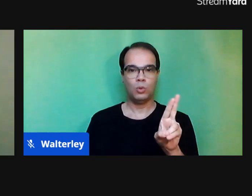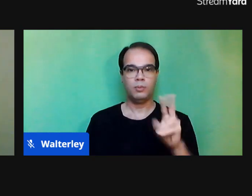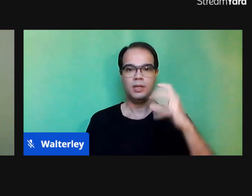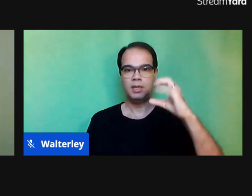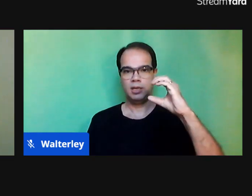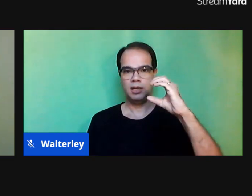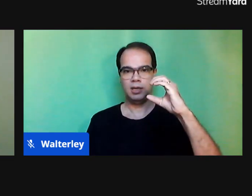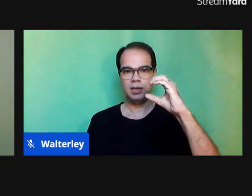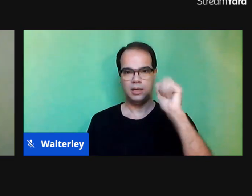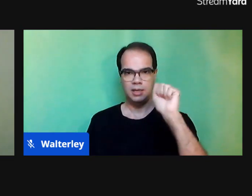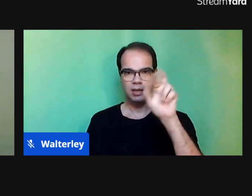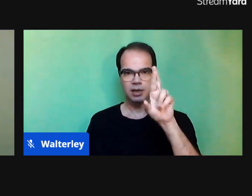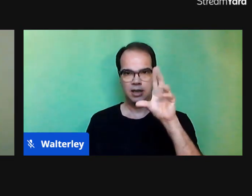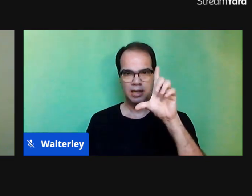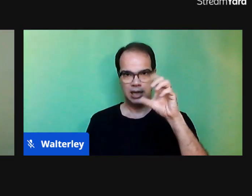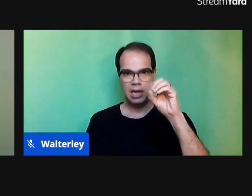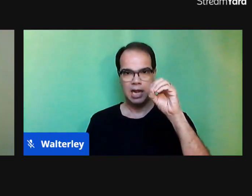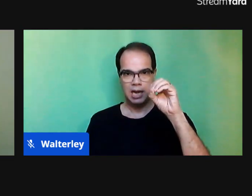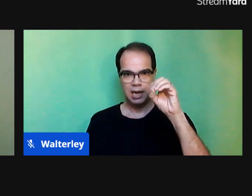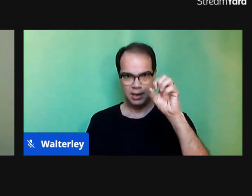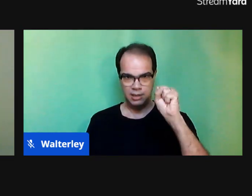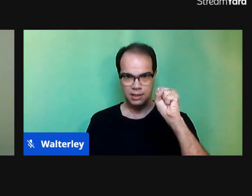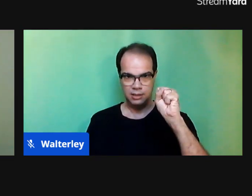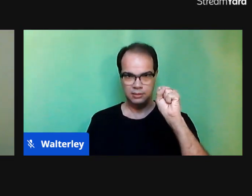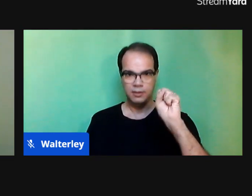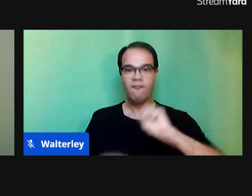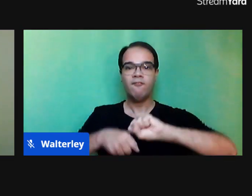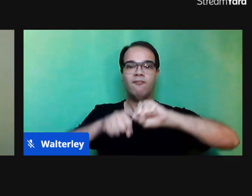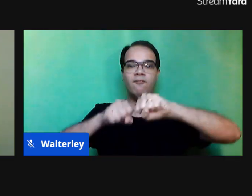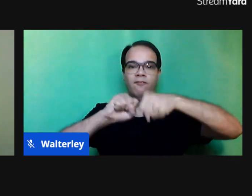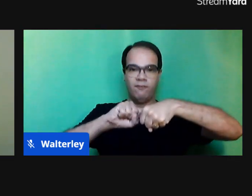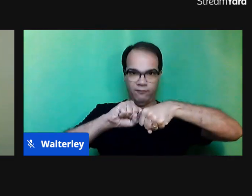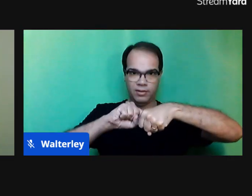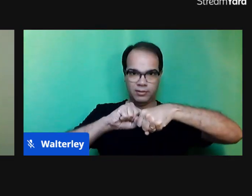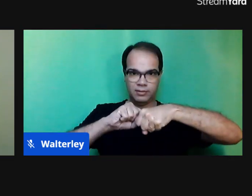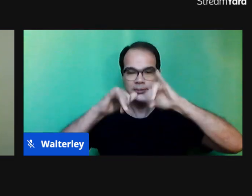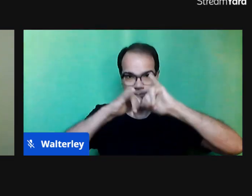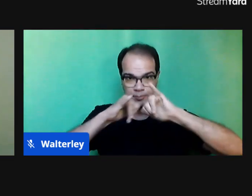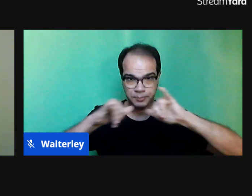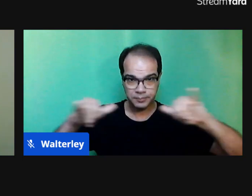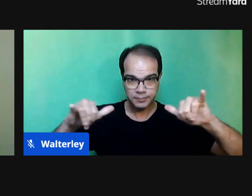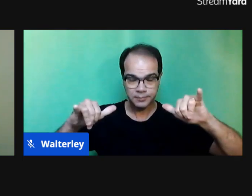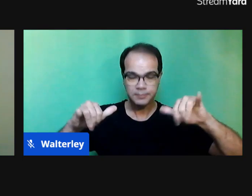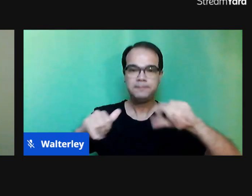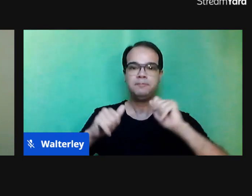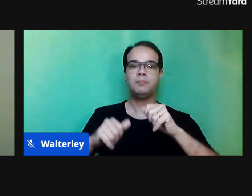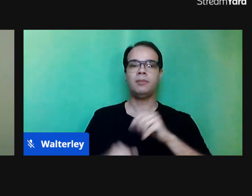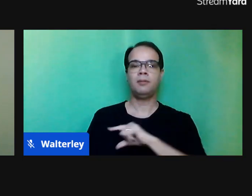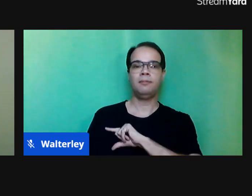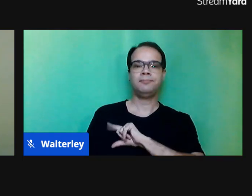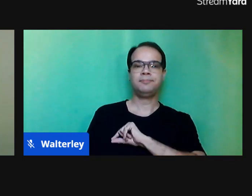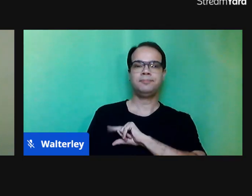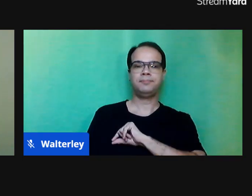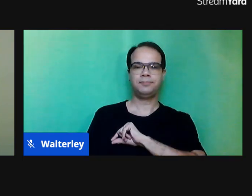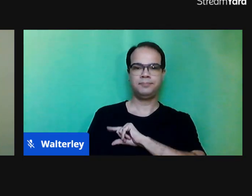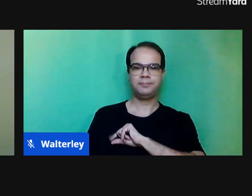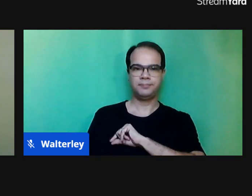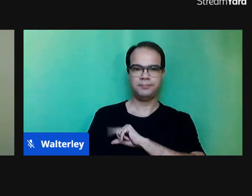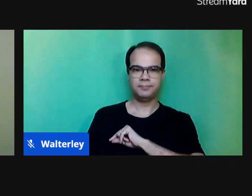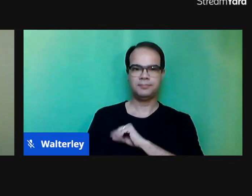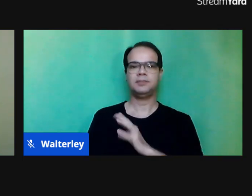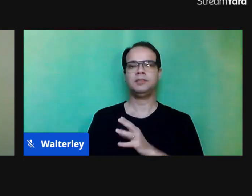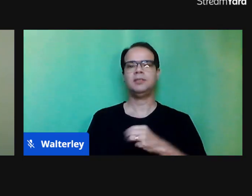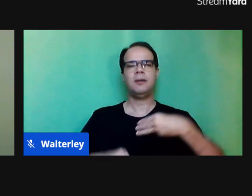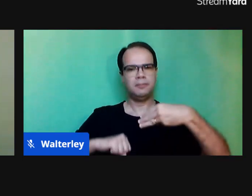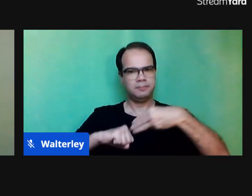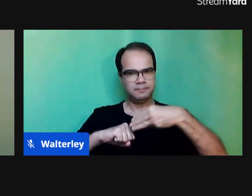publicidade pela UCDB, tenho pós-graduação em imagem e som pela Universidade Federal, sou mestre em